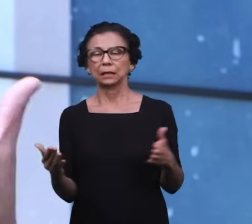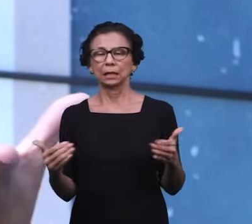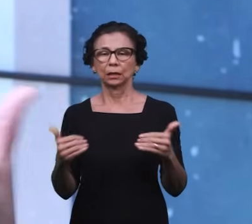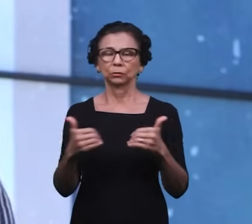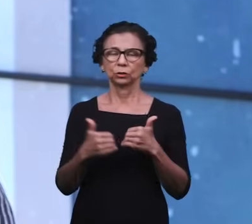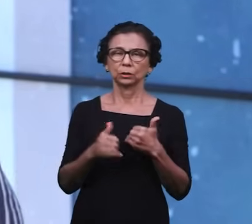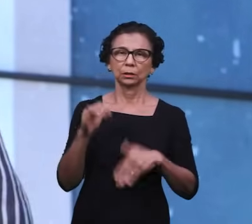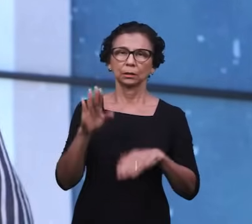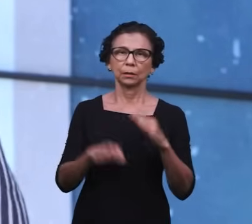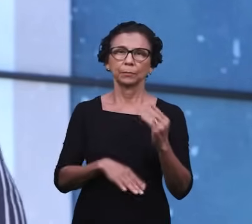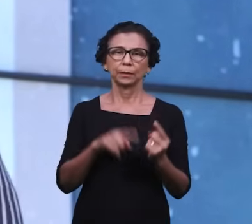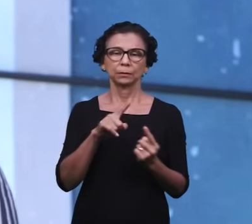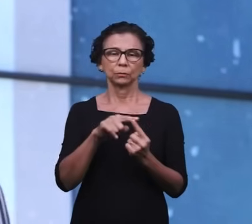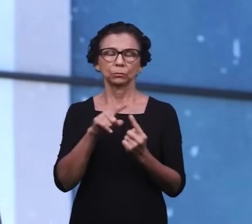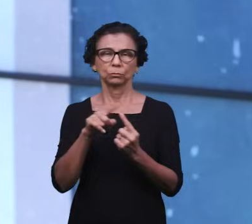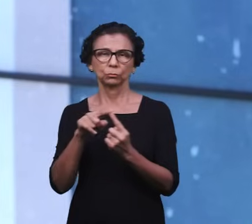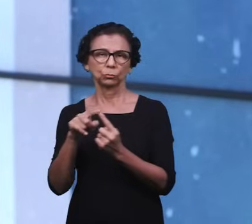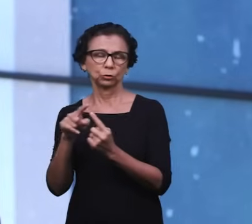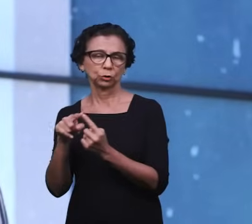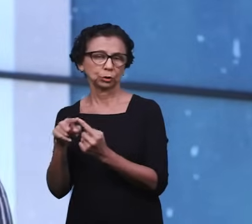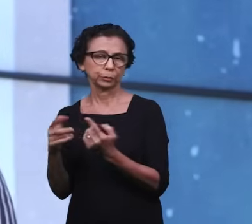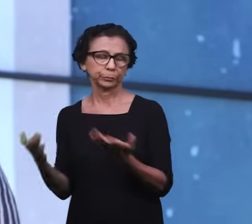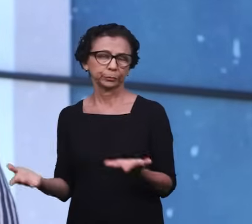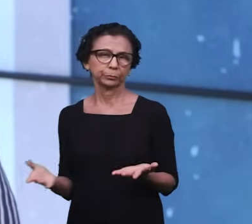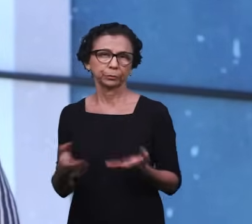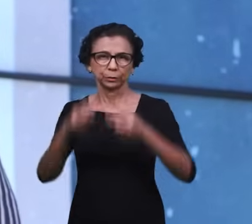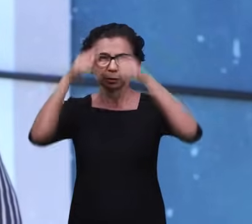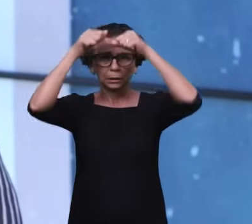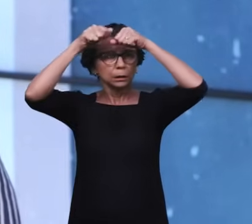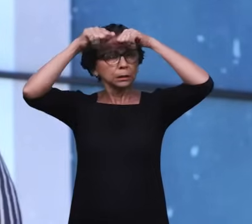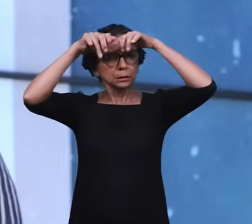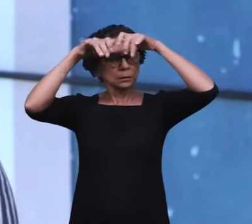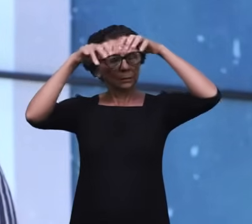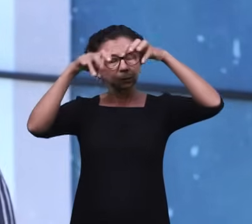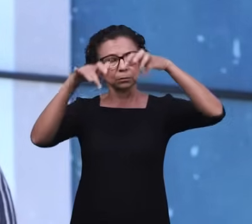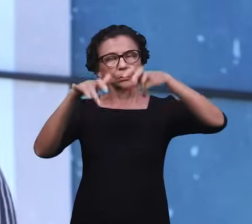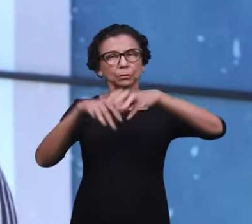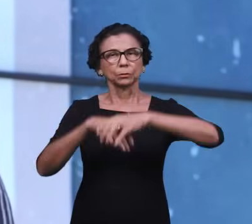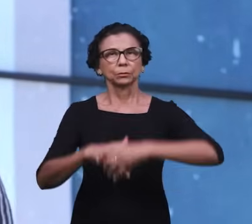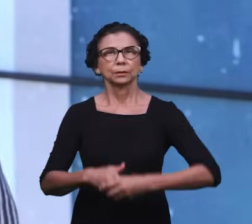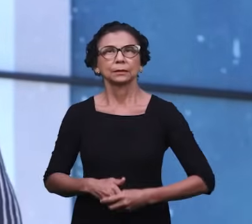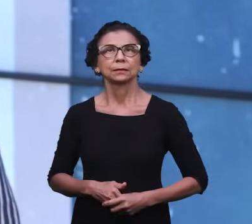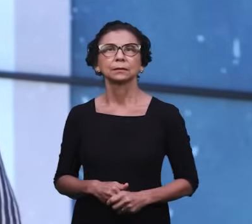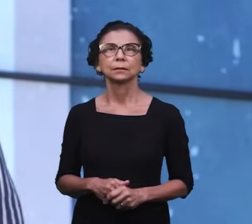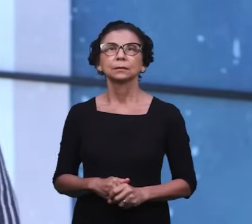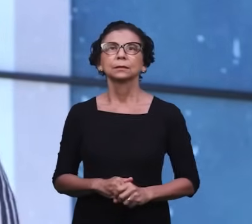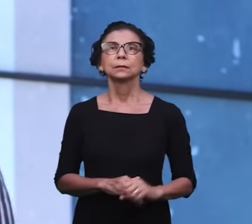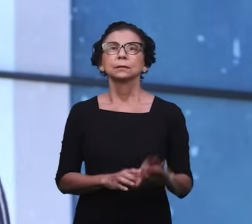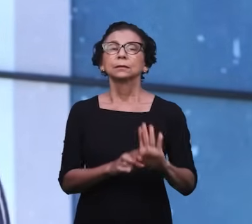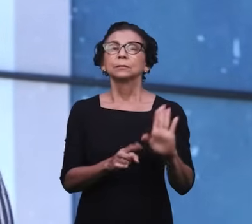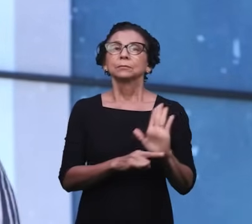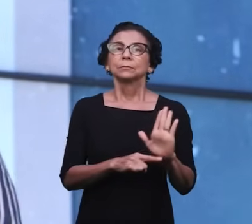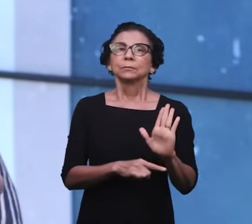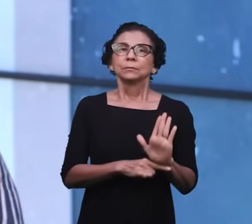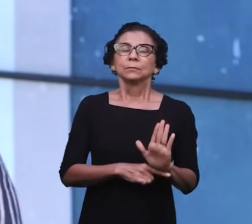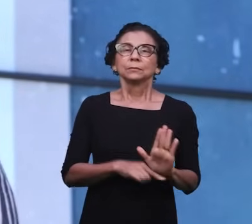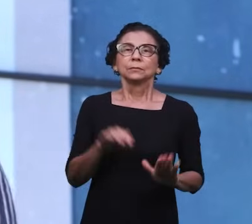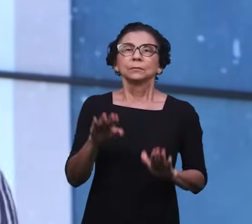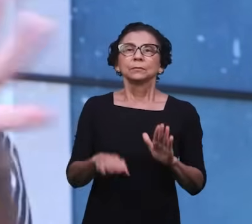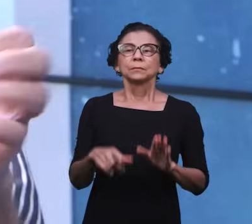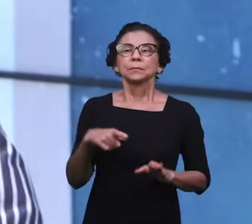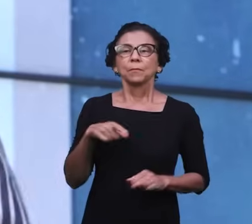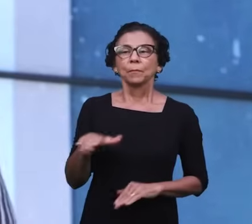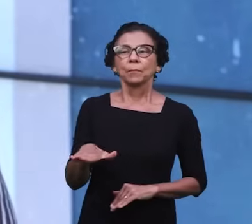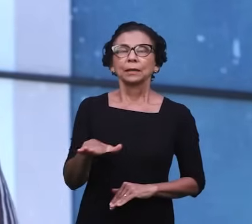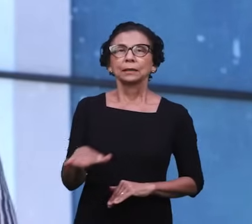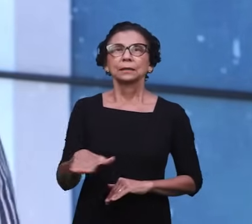não visível, né? Ou do quebra-cabeça colorido. Isso ajuda bastante, porque às vezes tem uma criança que o pessoal julga